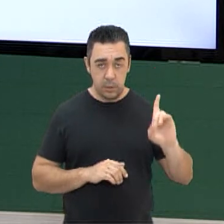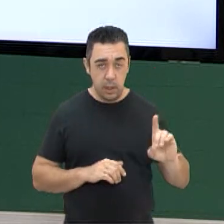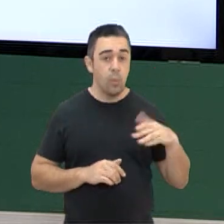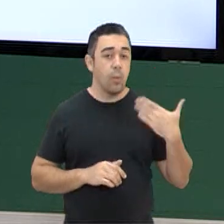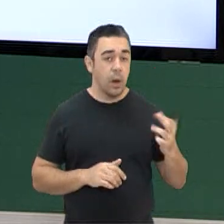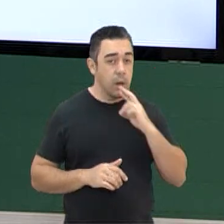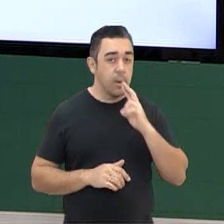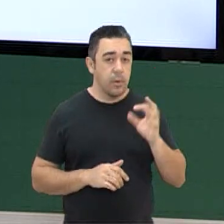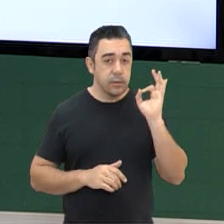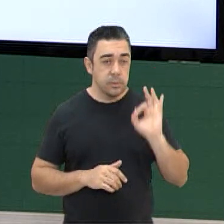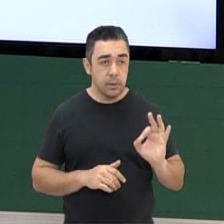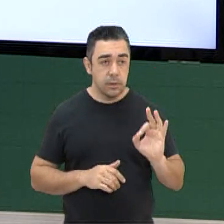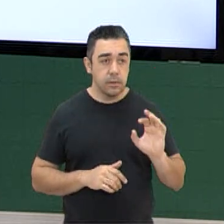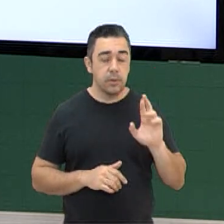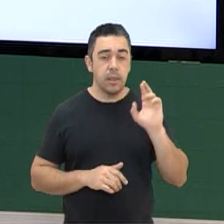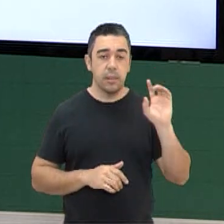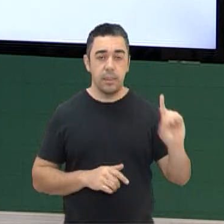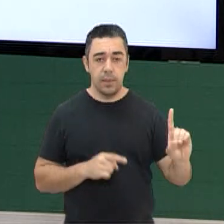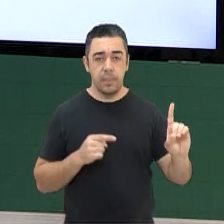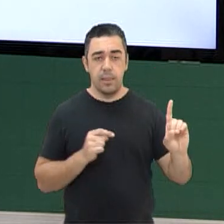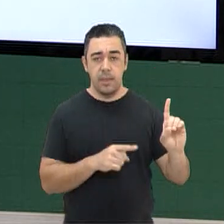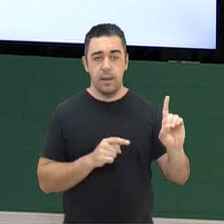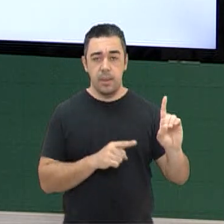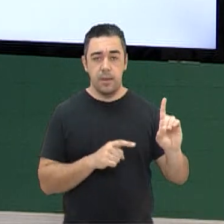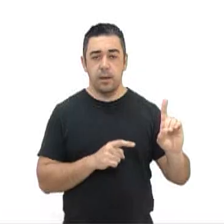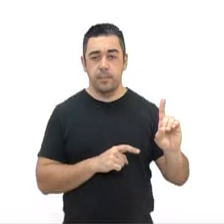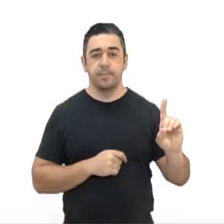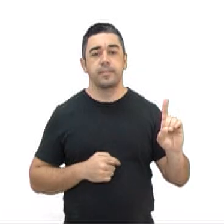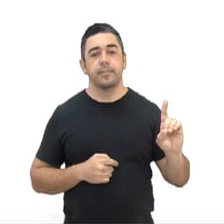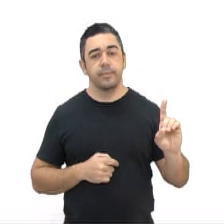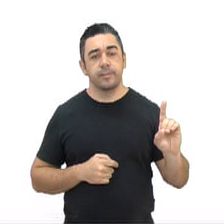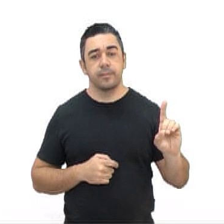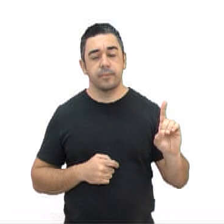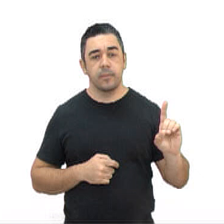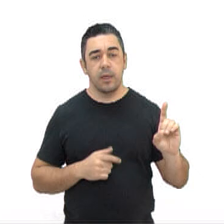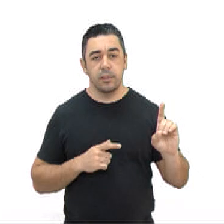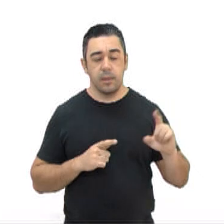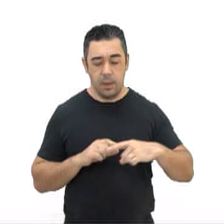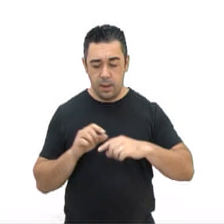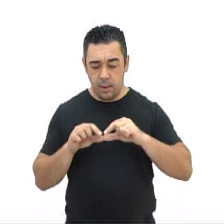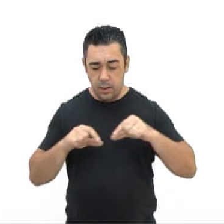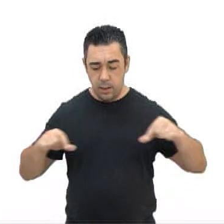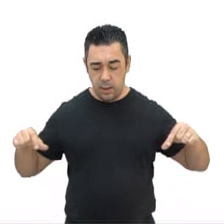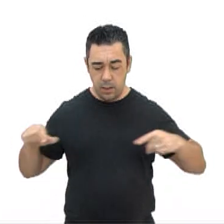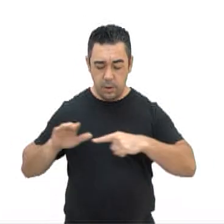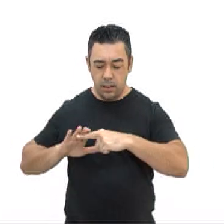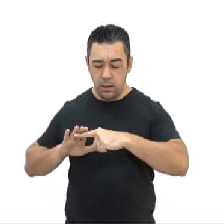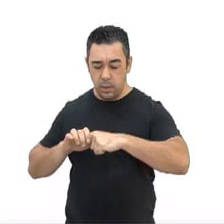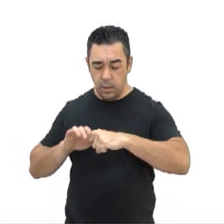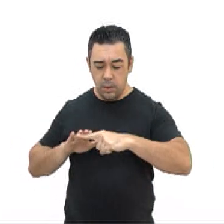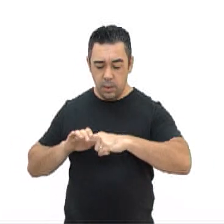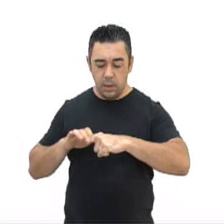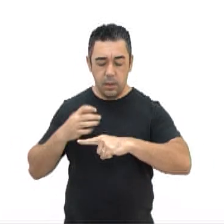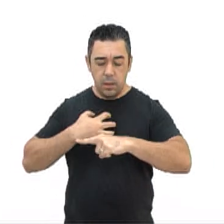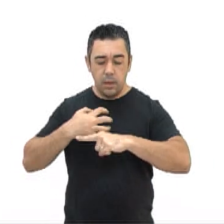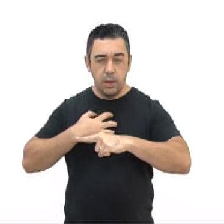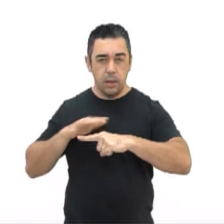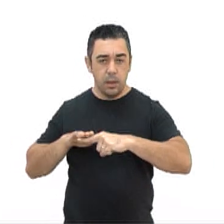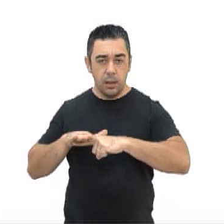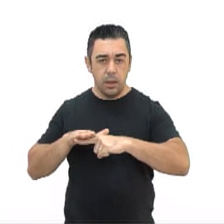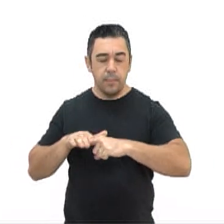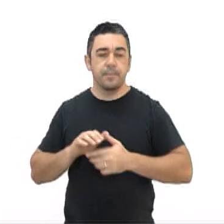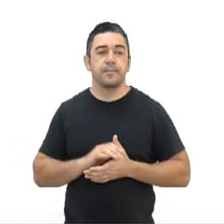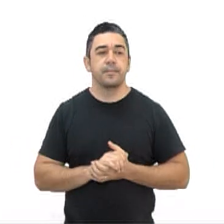resposta correta é a letra D. As linhas da quadra possuem alto relevo.